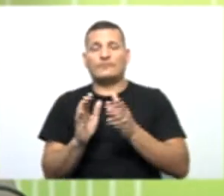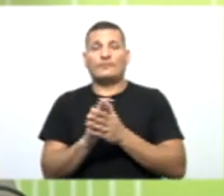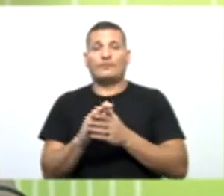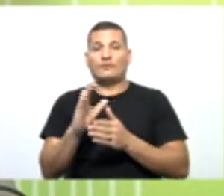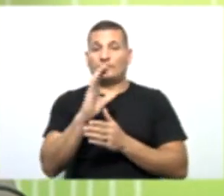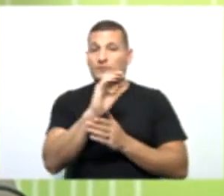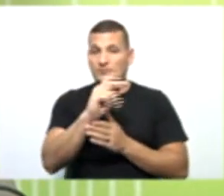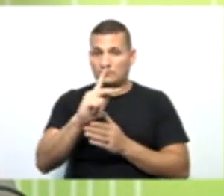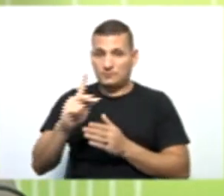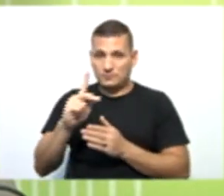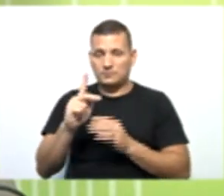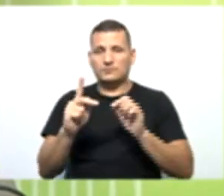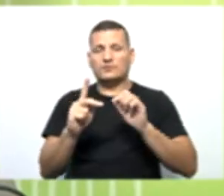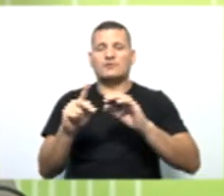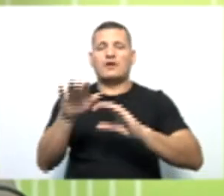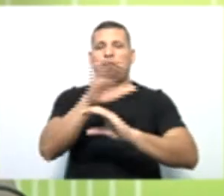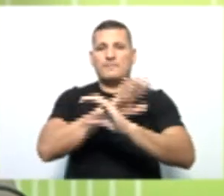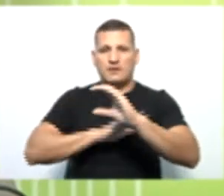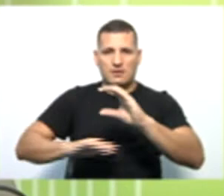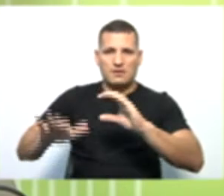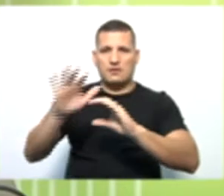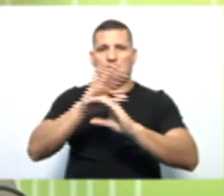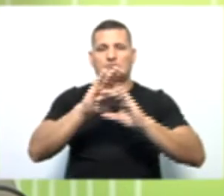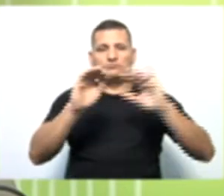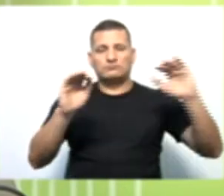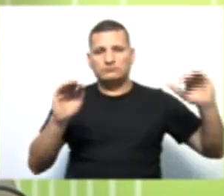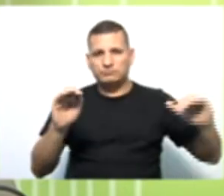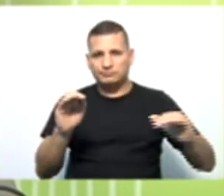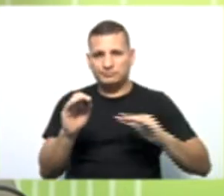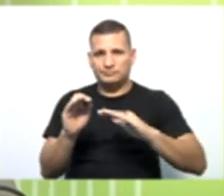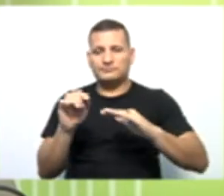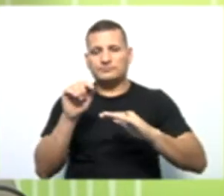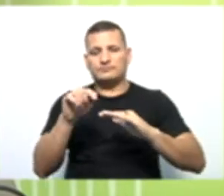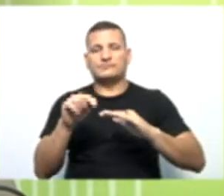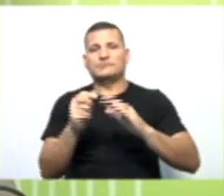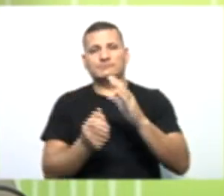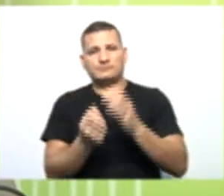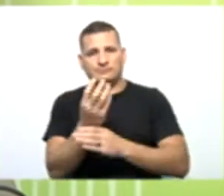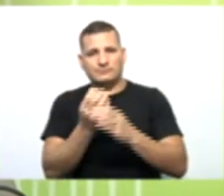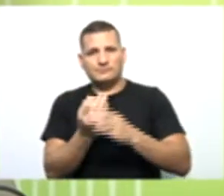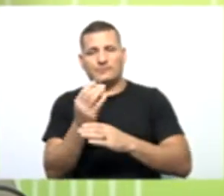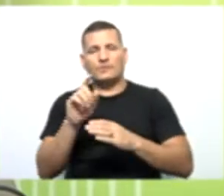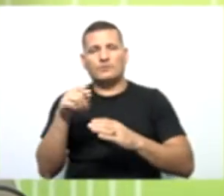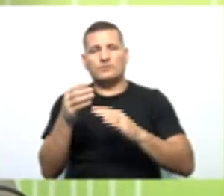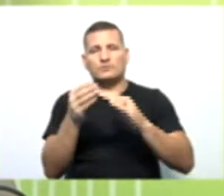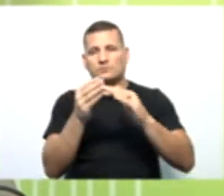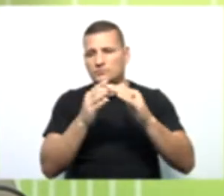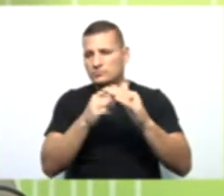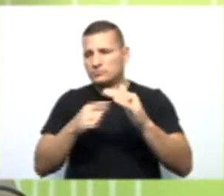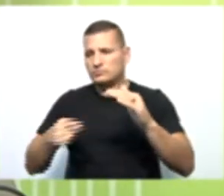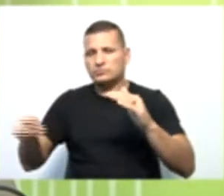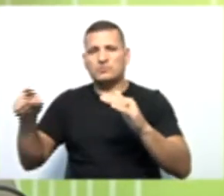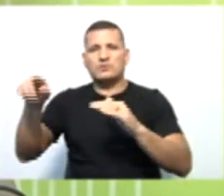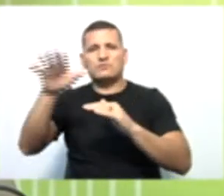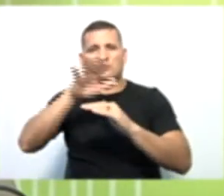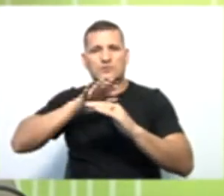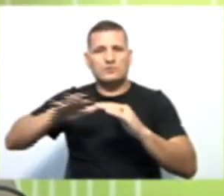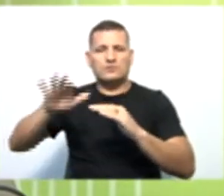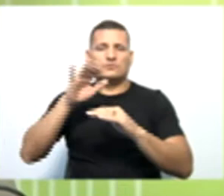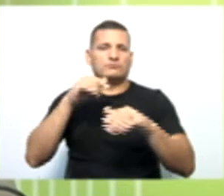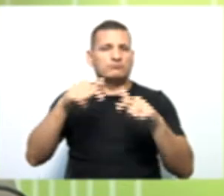cooperativa vindos desse ambiente, a cooperativa processa e devolve para o ambiente produtos, serviços